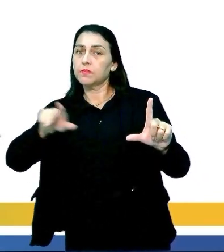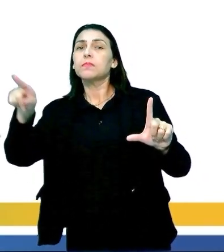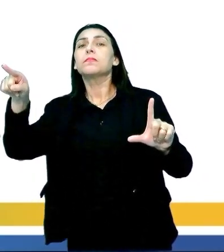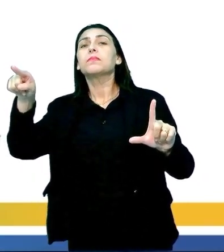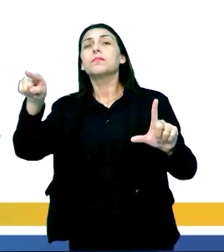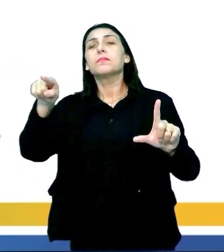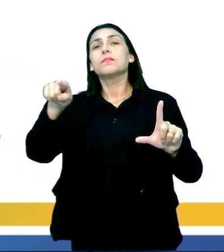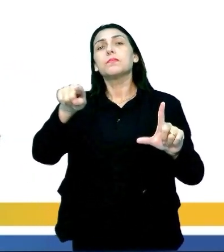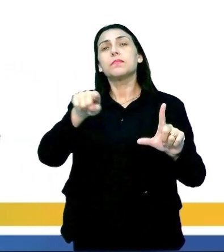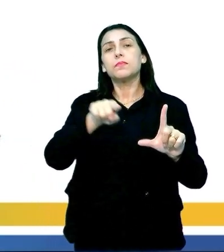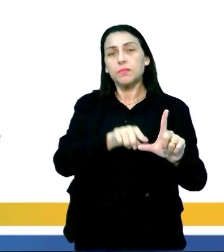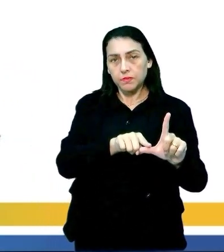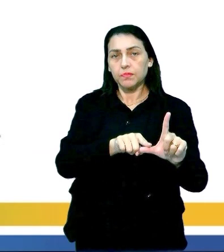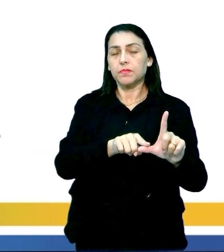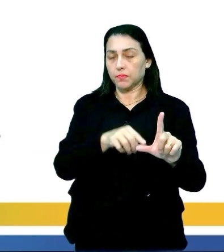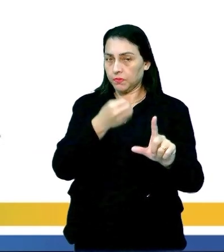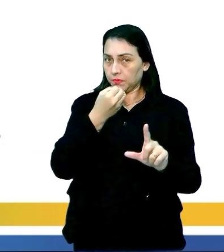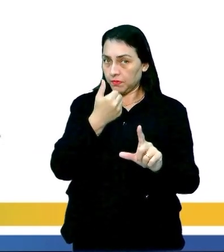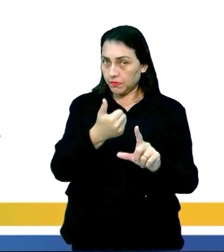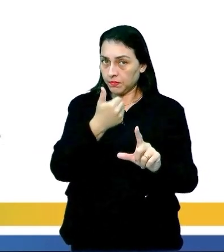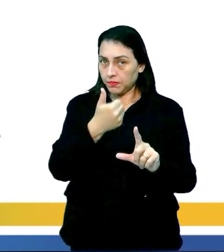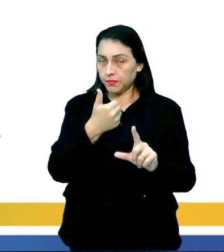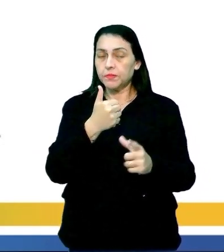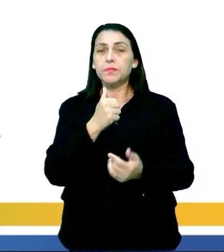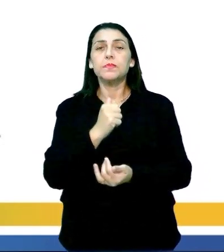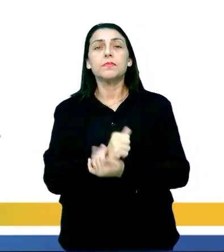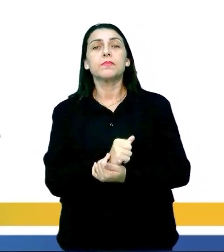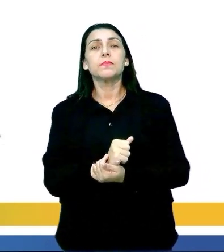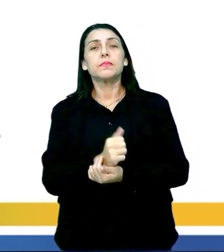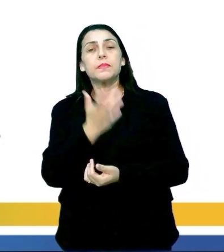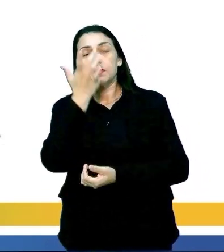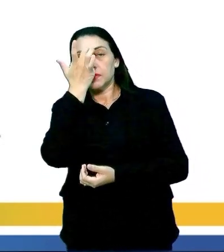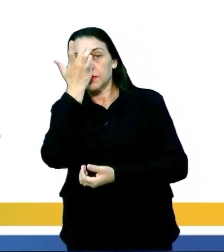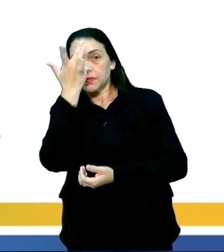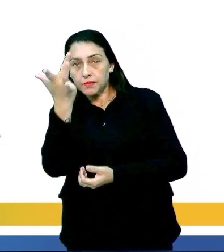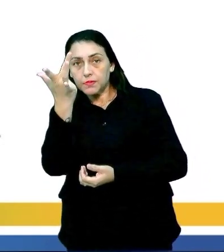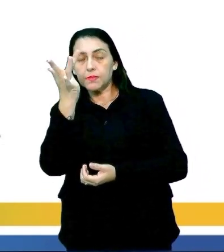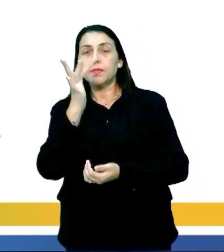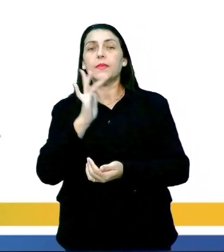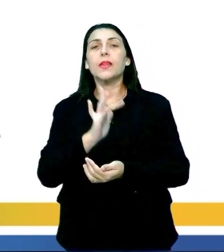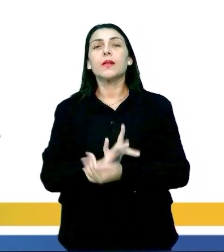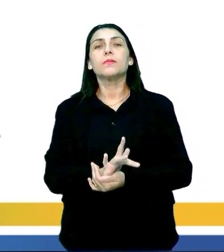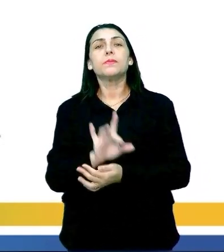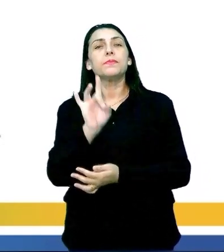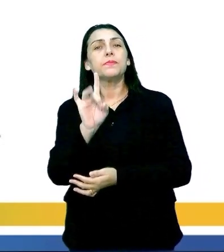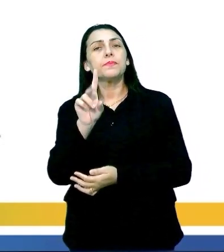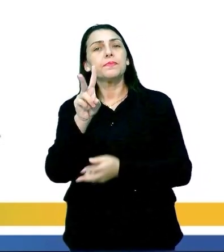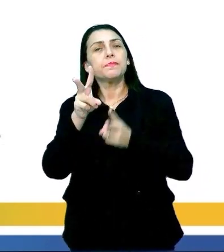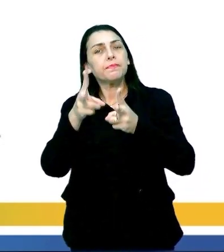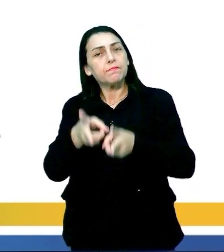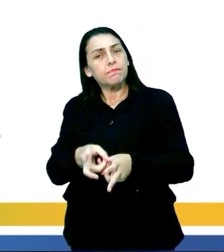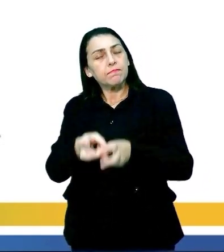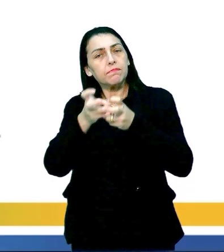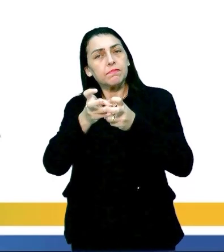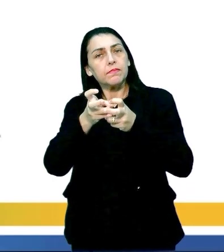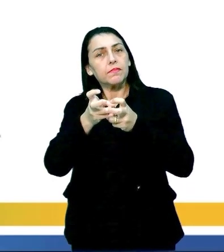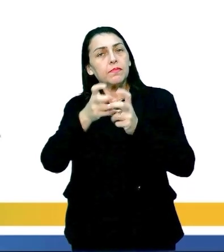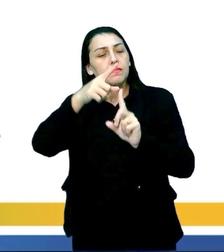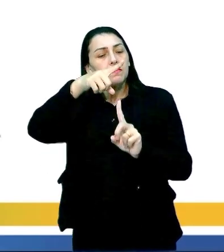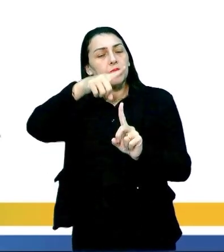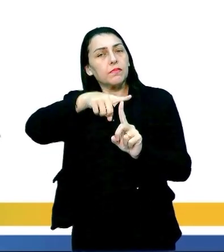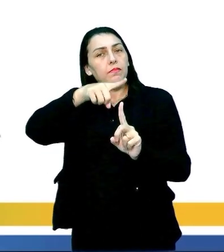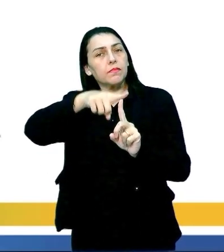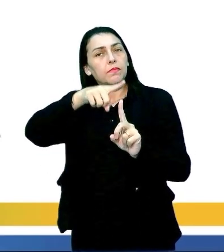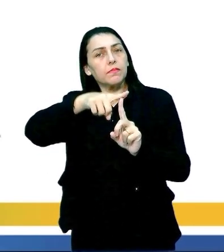é decrescente. Tudo bem? Então ainda fica mais fácil. É só a gente observar o modelo